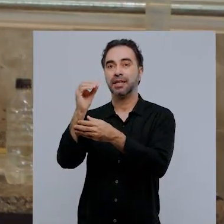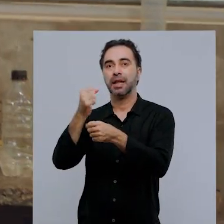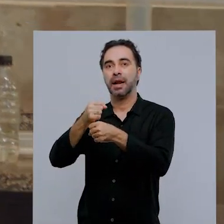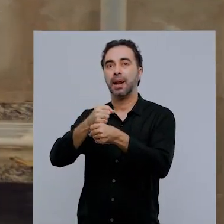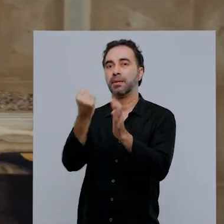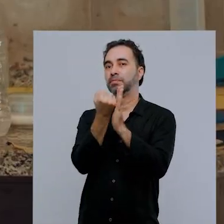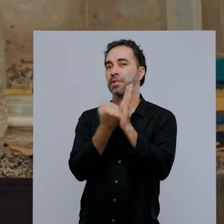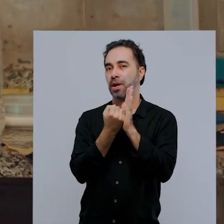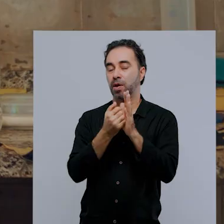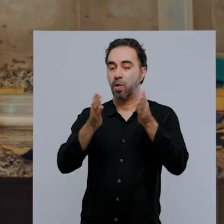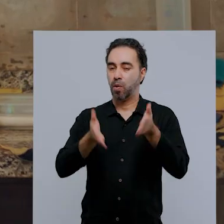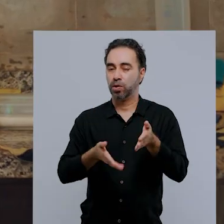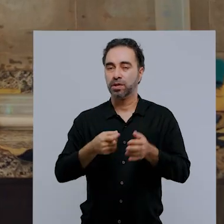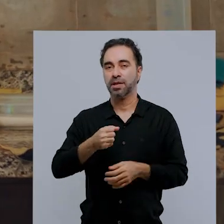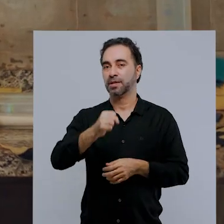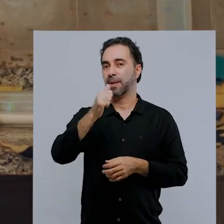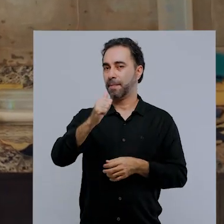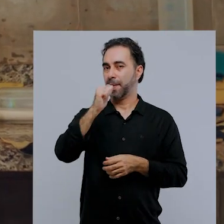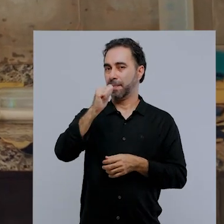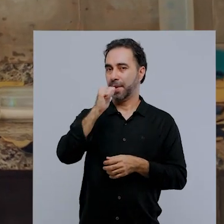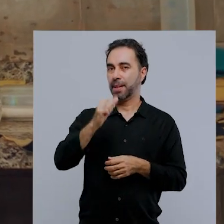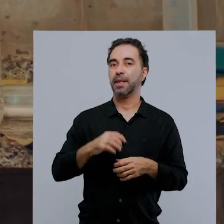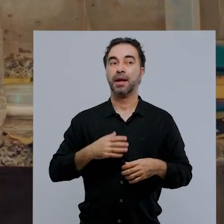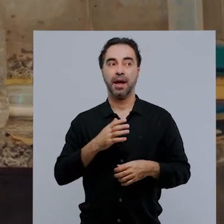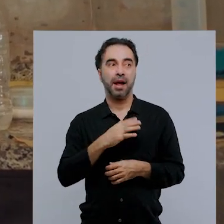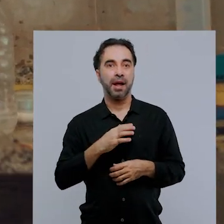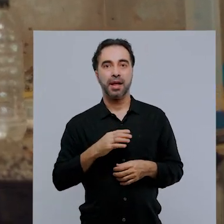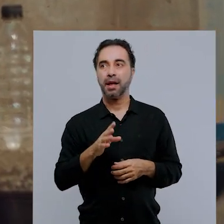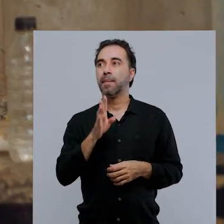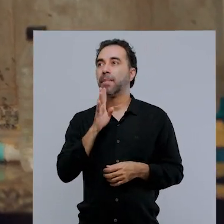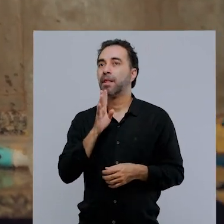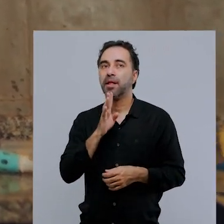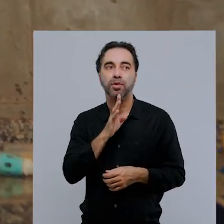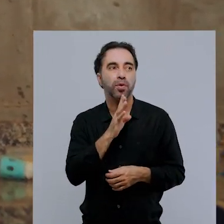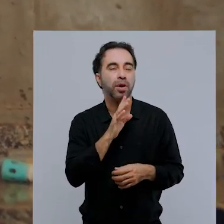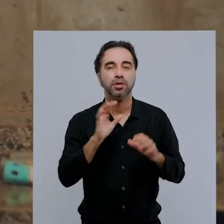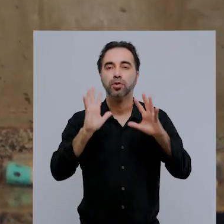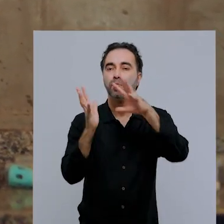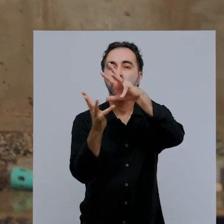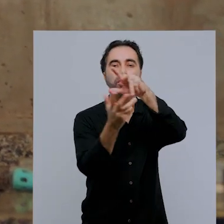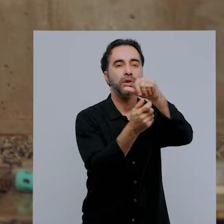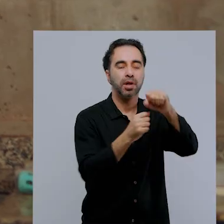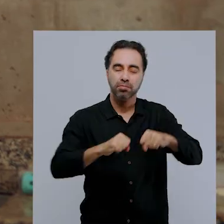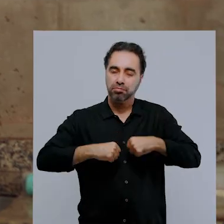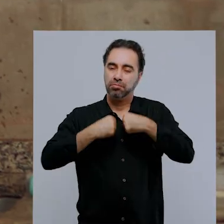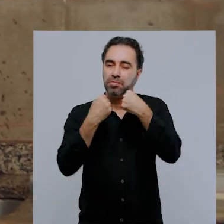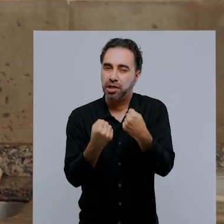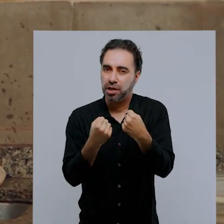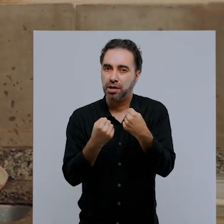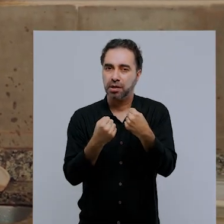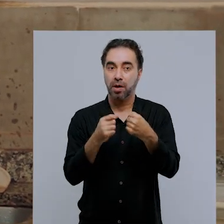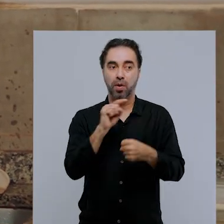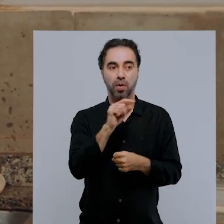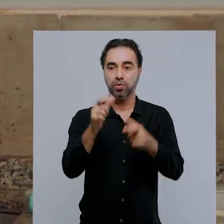identidade. Hoje, essa bebida espirituosa ganha apreciadores ao redor do mundo graças à dedicação e